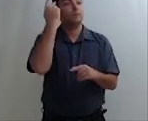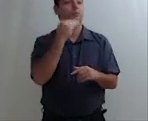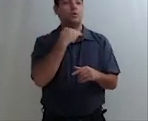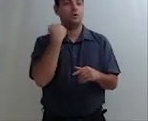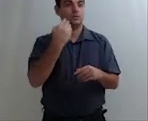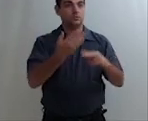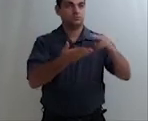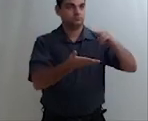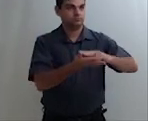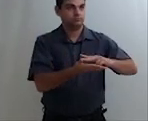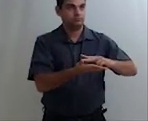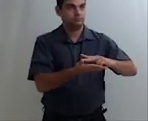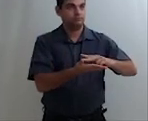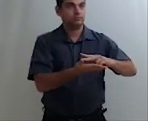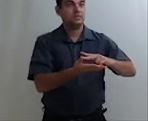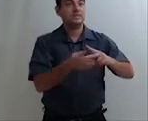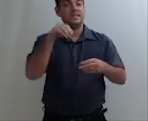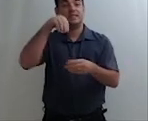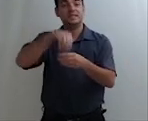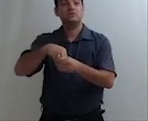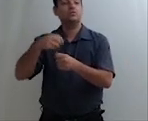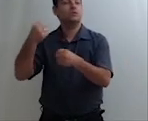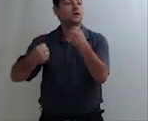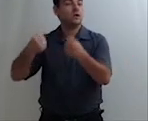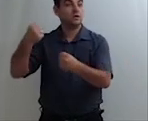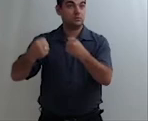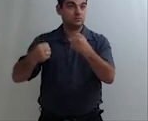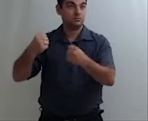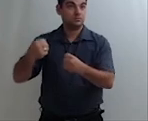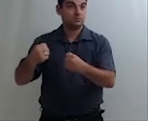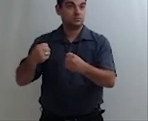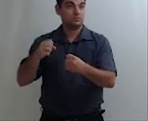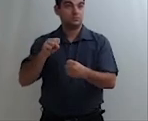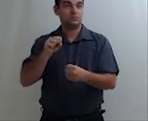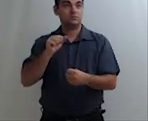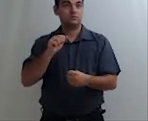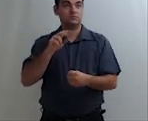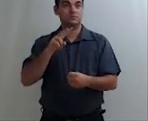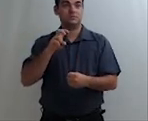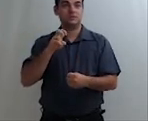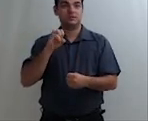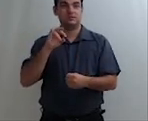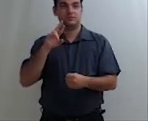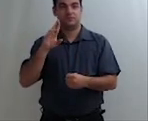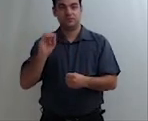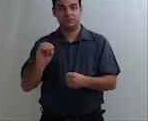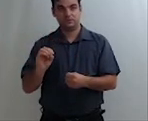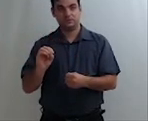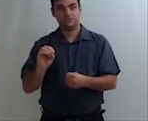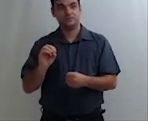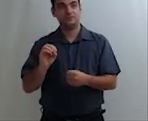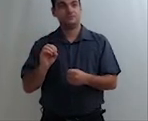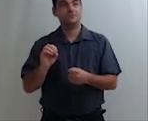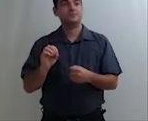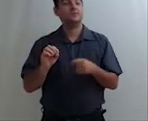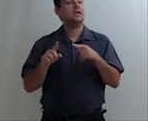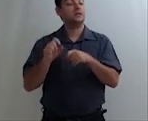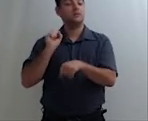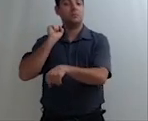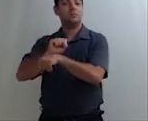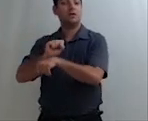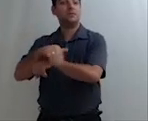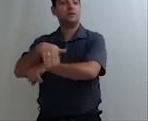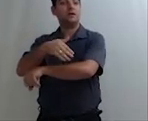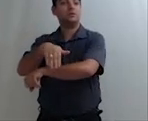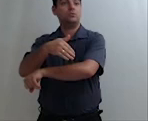carroçaria do veículo Saveiro de placas qdz 2748 o qual estava estacionado na Rua